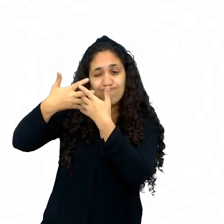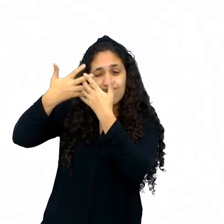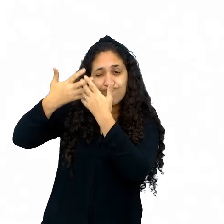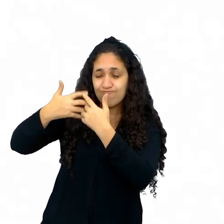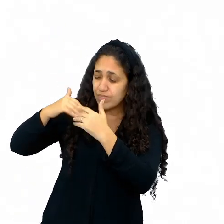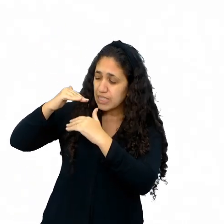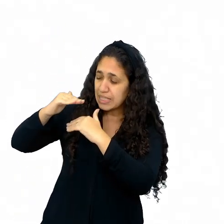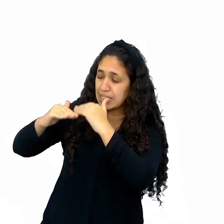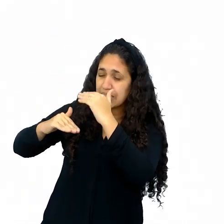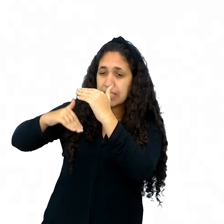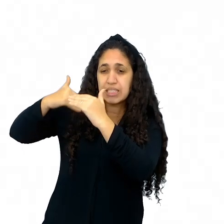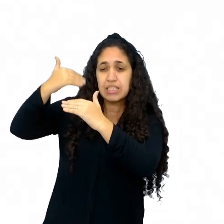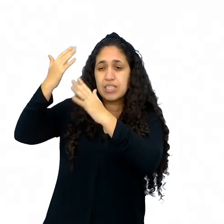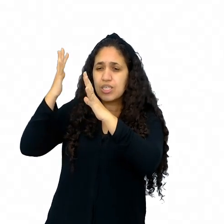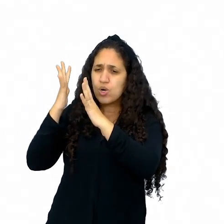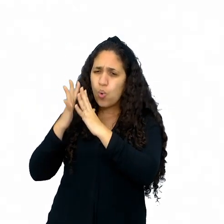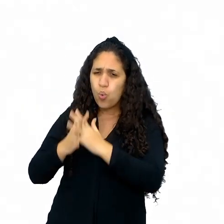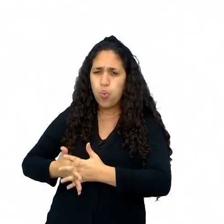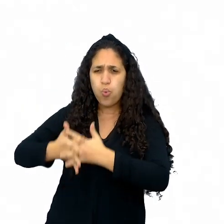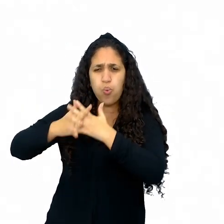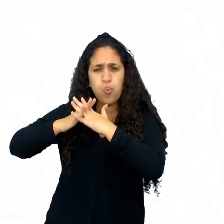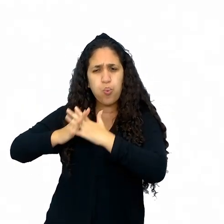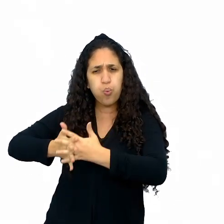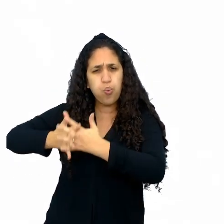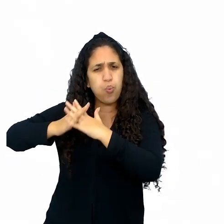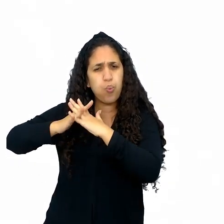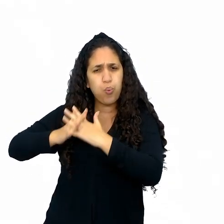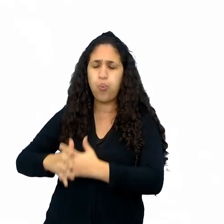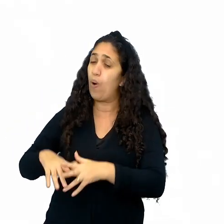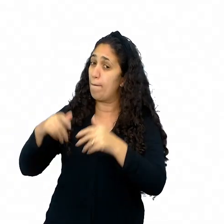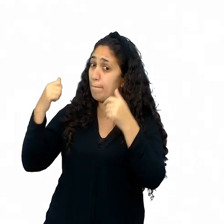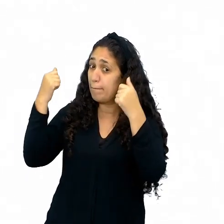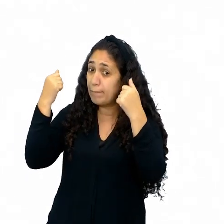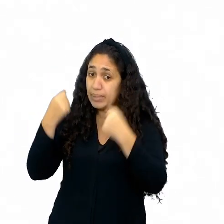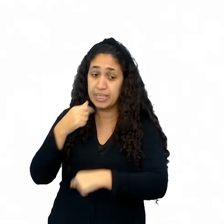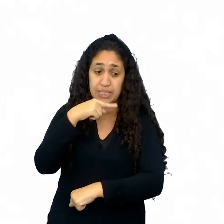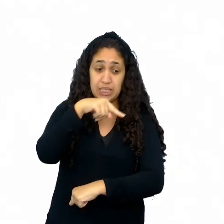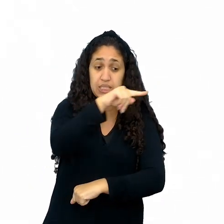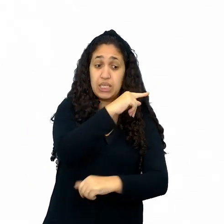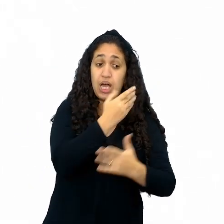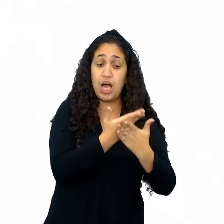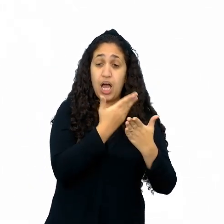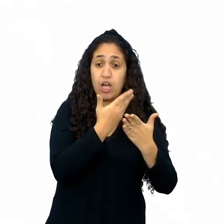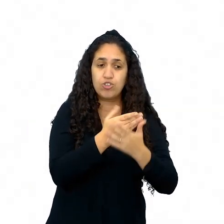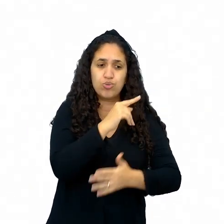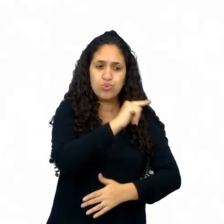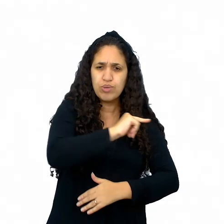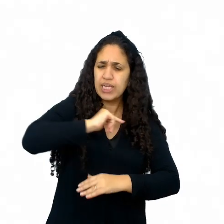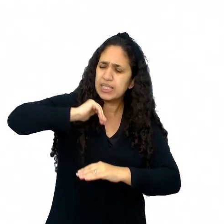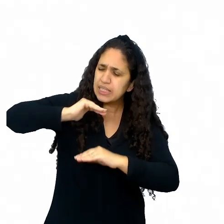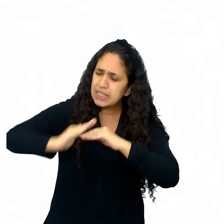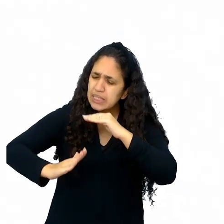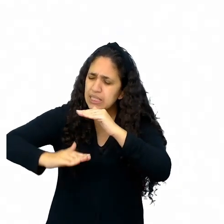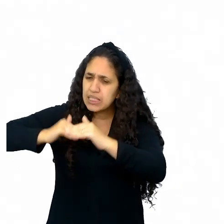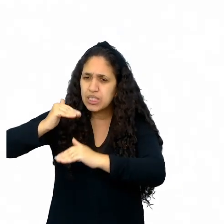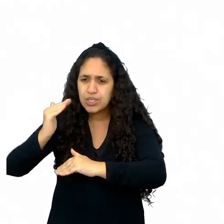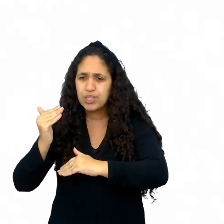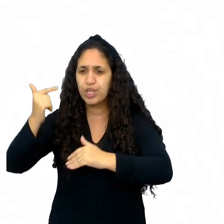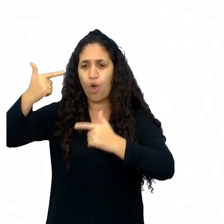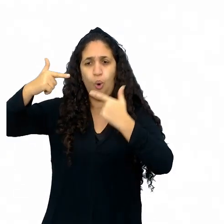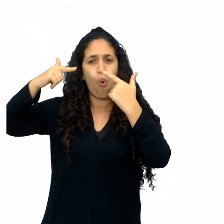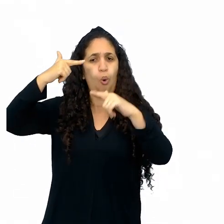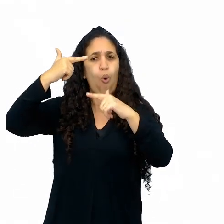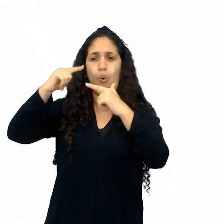de complexidade mais alto, portanto, requer que os nossos estudantes tenham desenvolvido outros